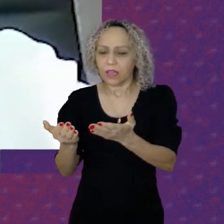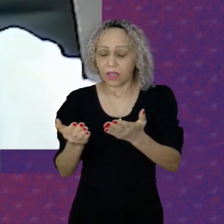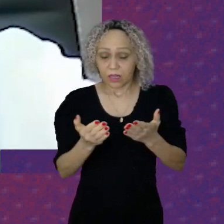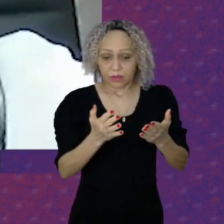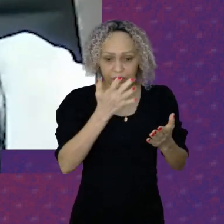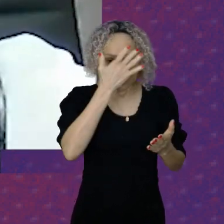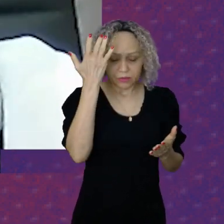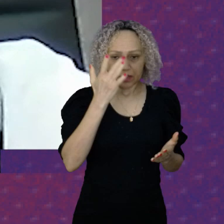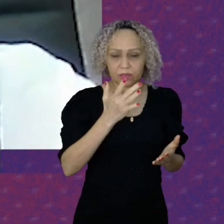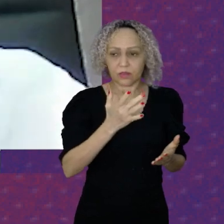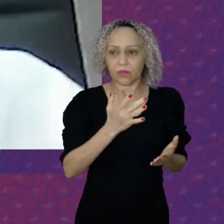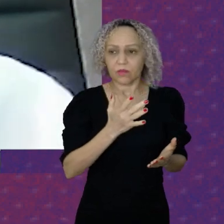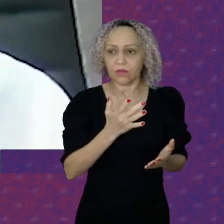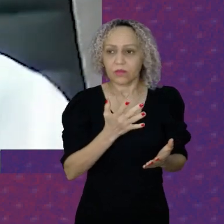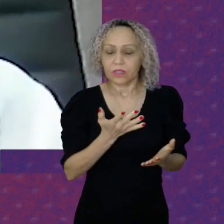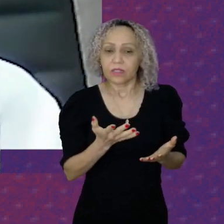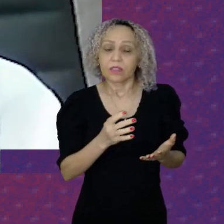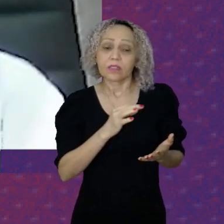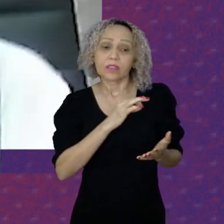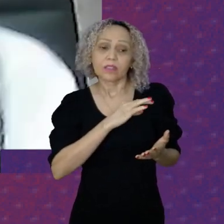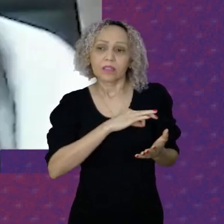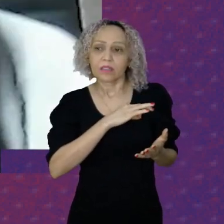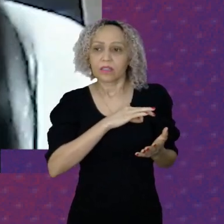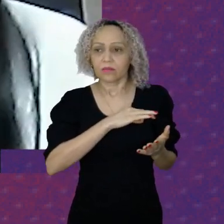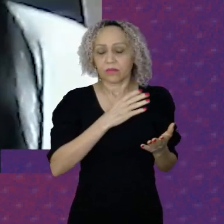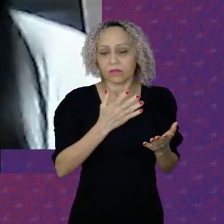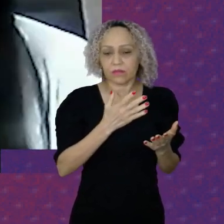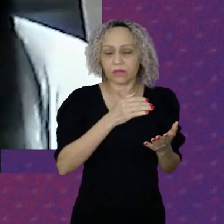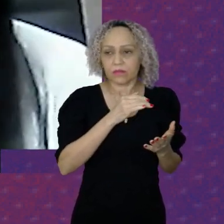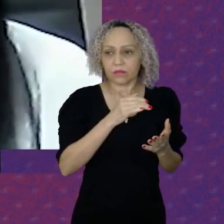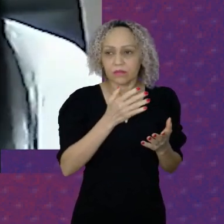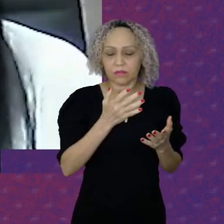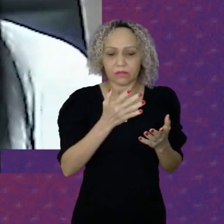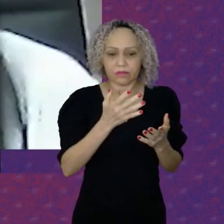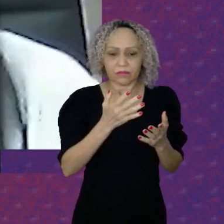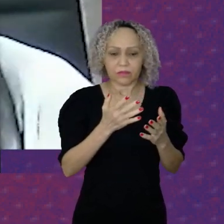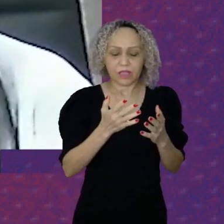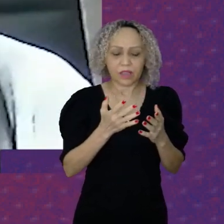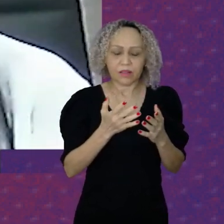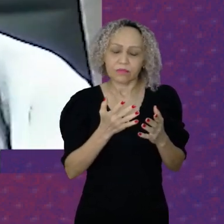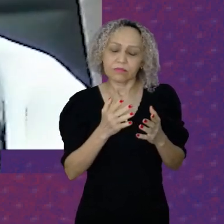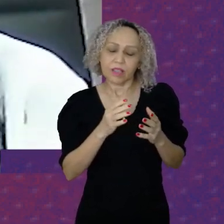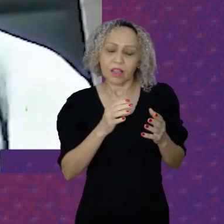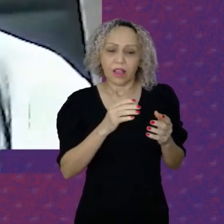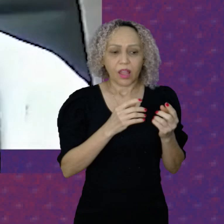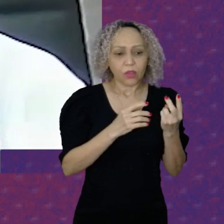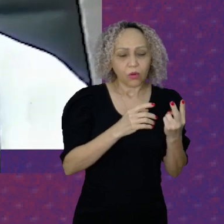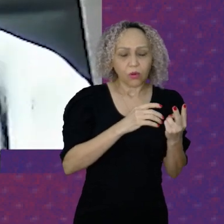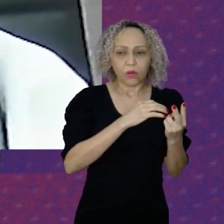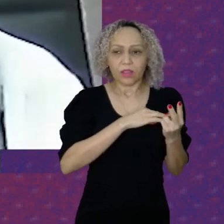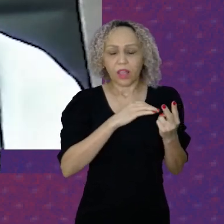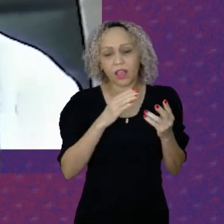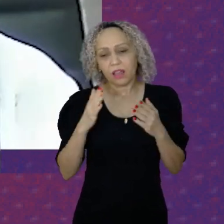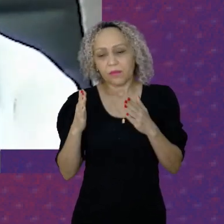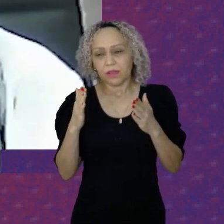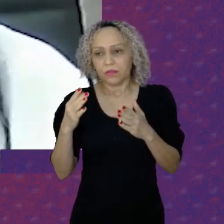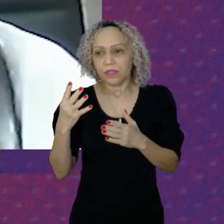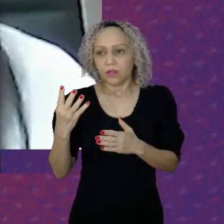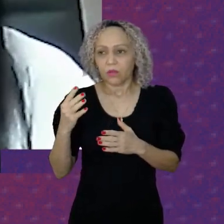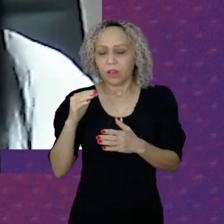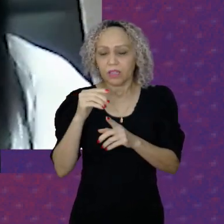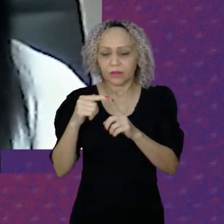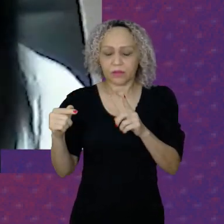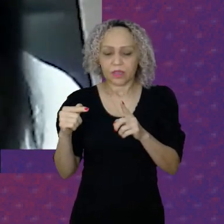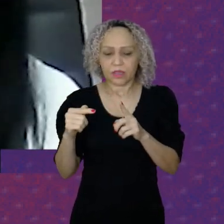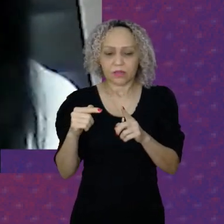a 4,5 salários mínimos. Pois bem, isso Minha Casa Minha Vida, que é a política de habitação nunca vista antes na história